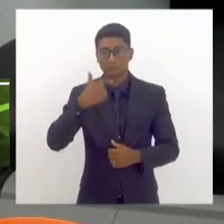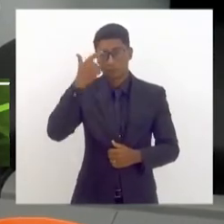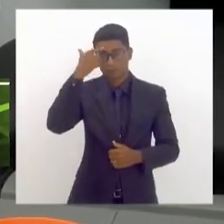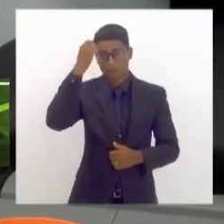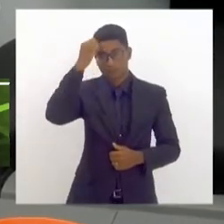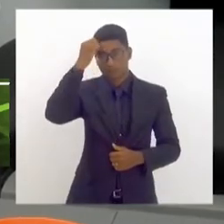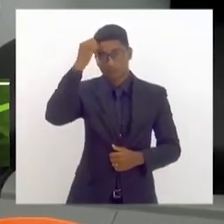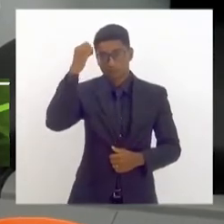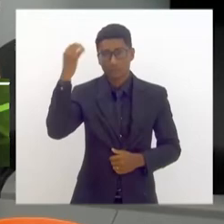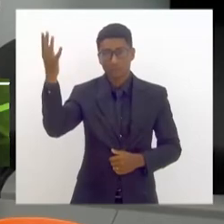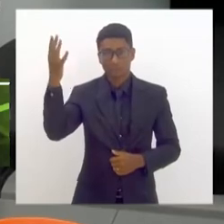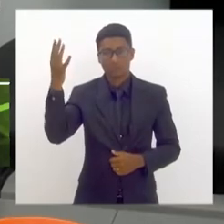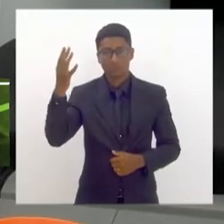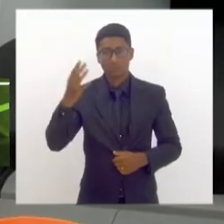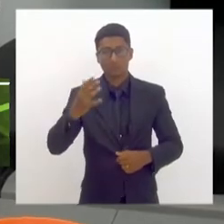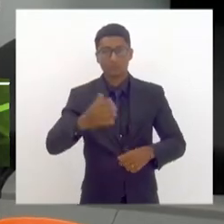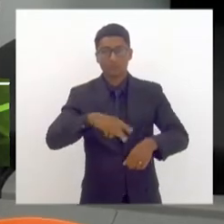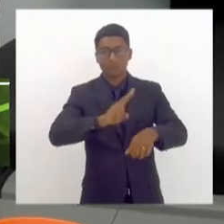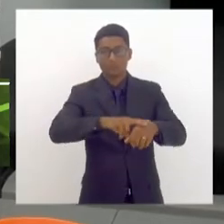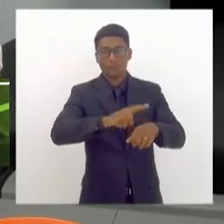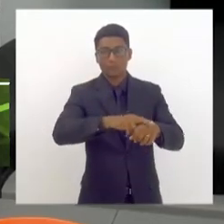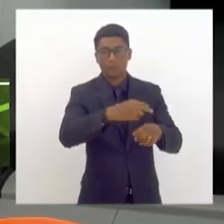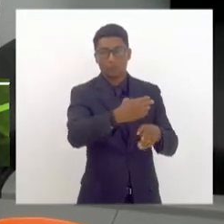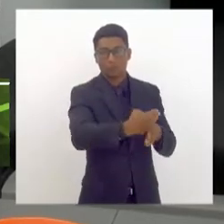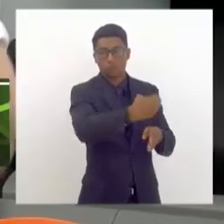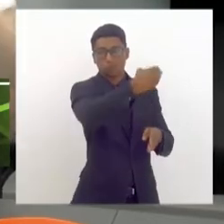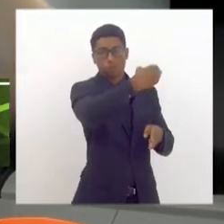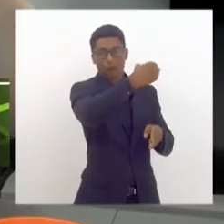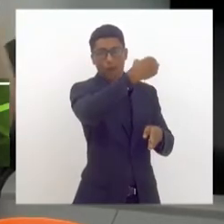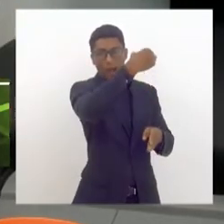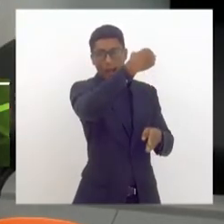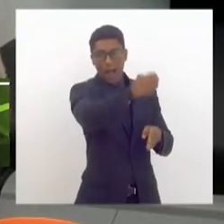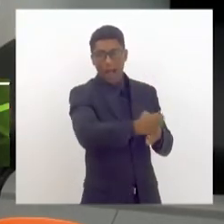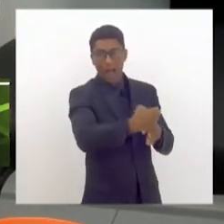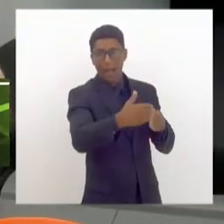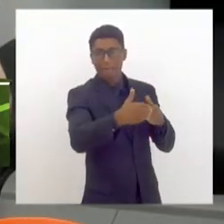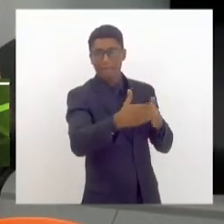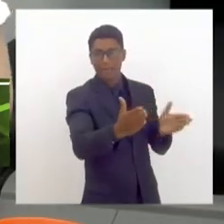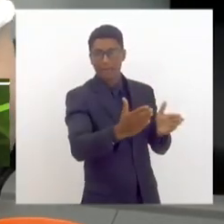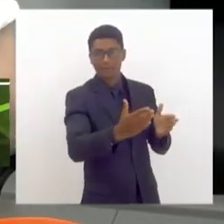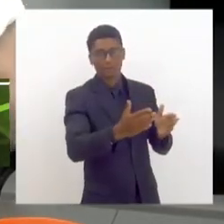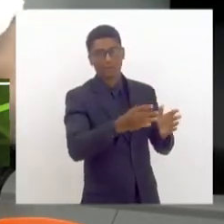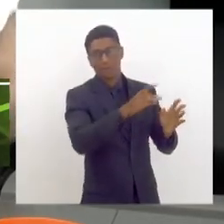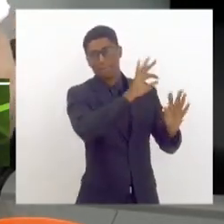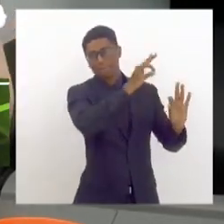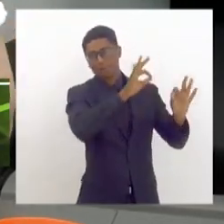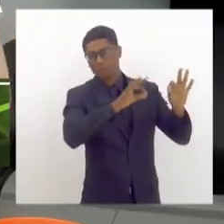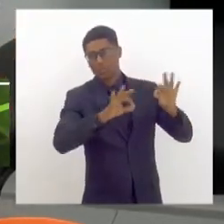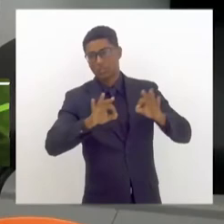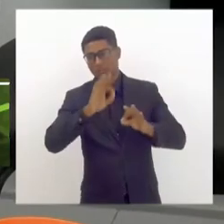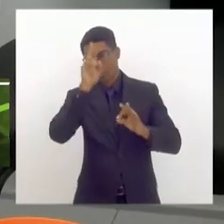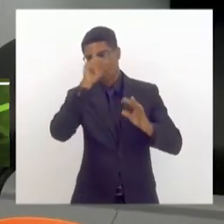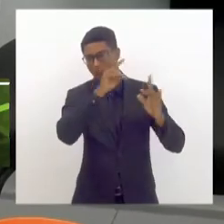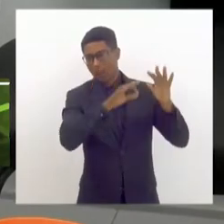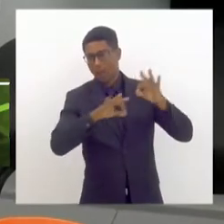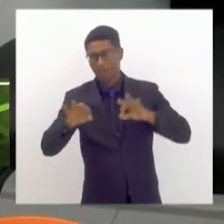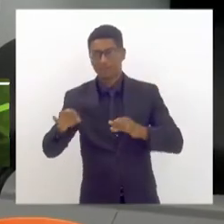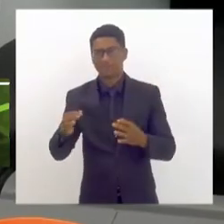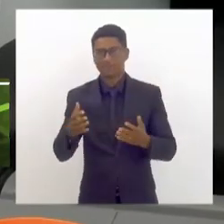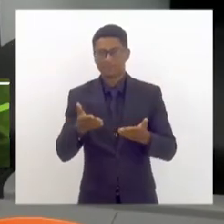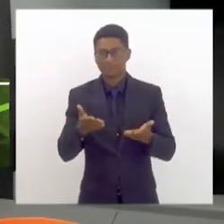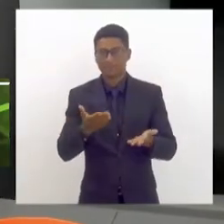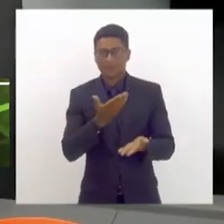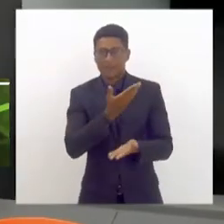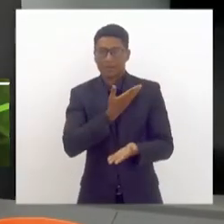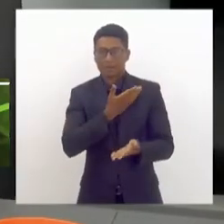ele encheu de pernilongo e a gente passou boa parte da Avenida Brasil de volta desviando de pernilongo e eles cuidando para que os pernilongos